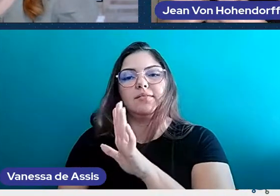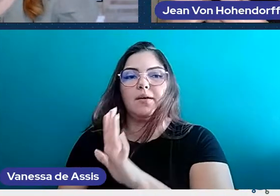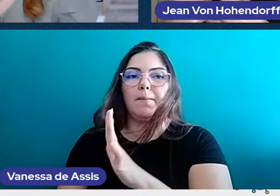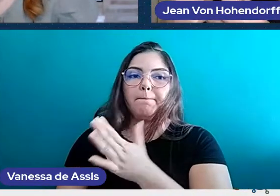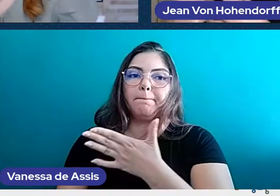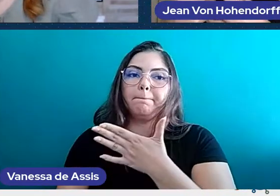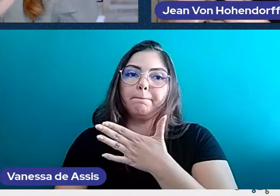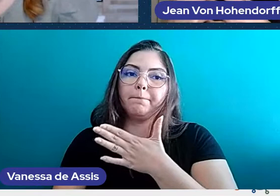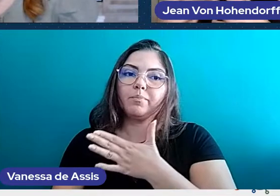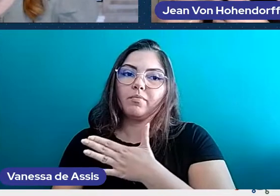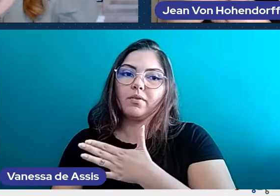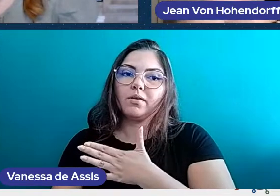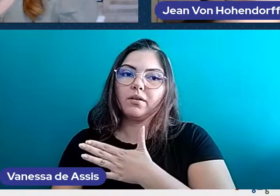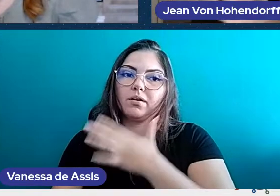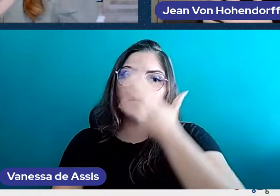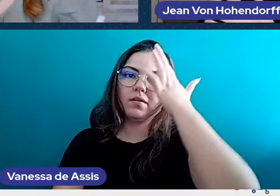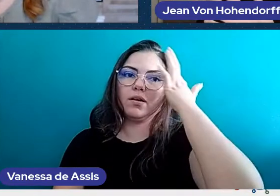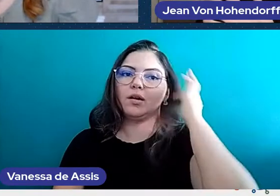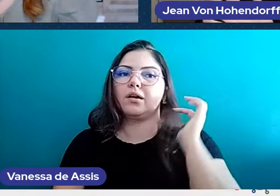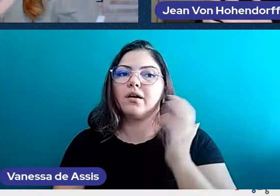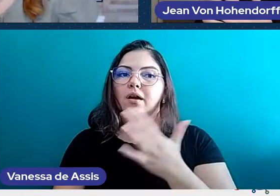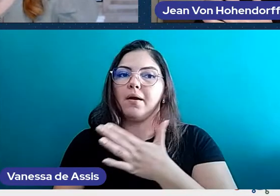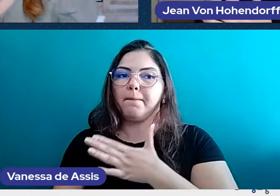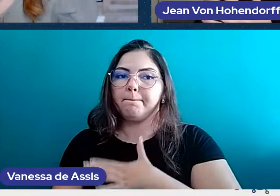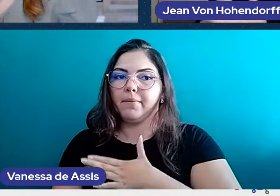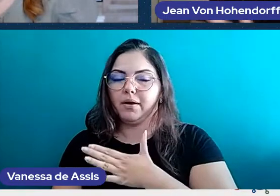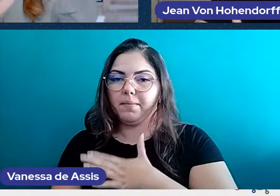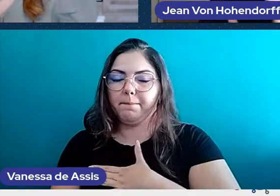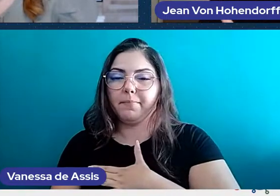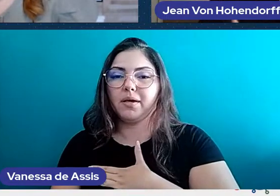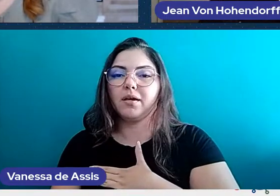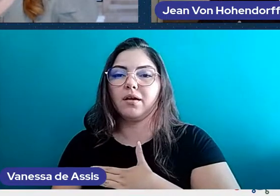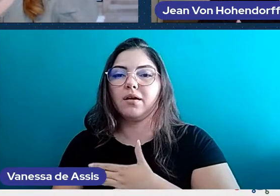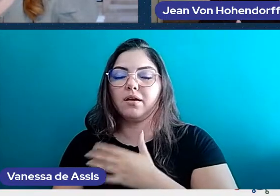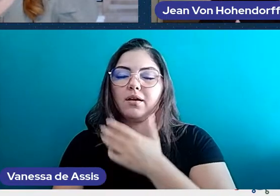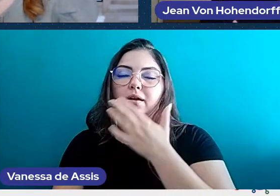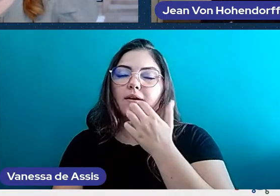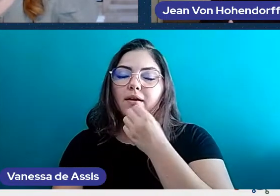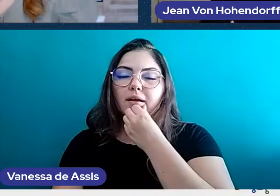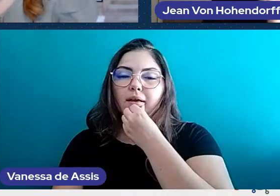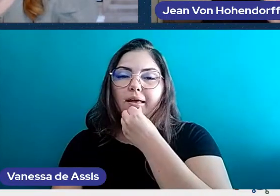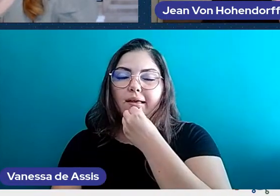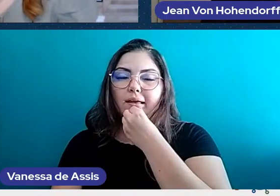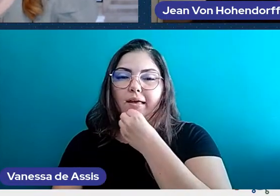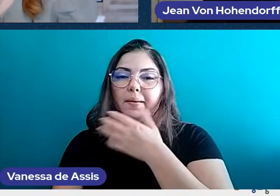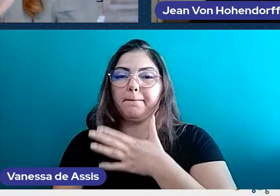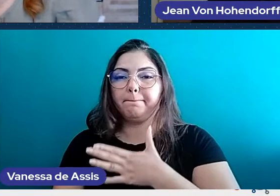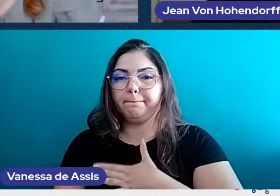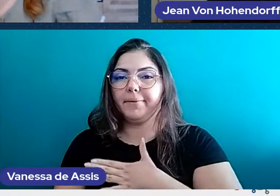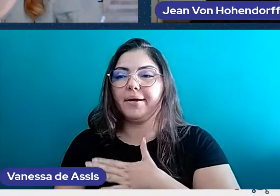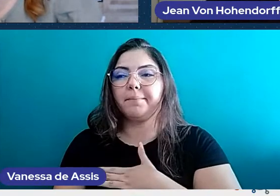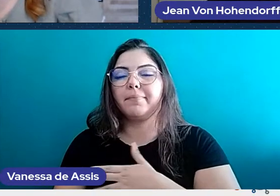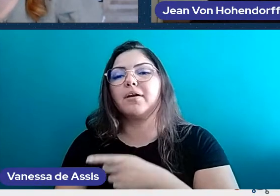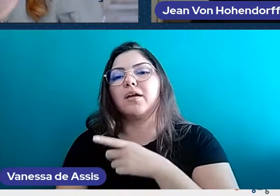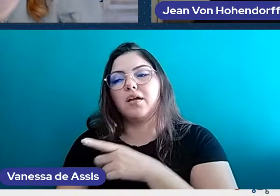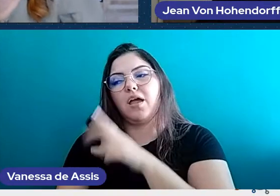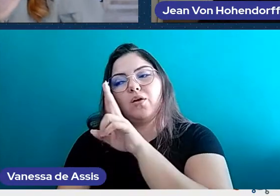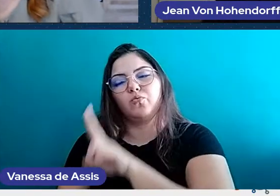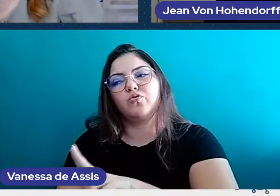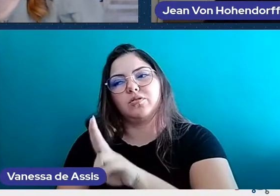esteja consumindo só artigos que venha dessa análise temática, eu tenho mais interesse nela, mas eu percebo ela sendo muito